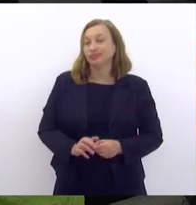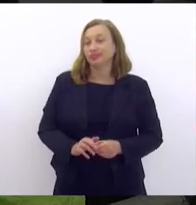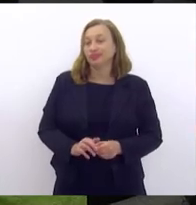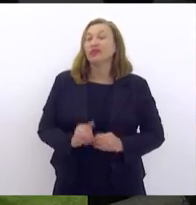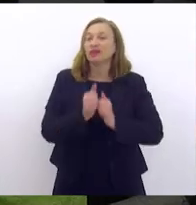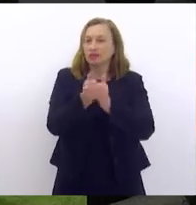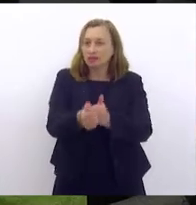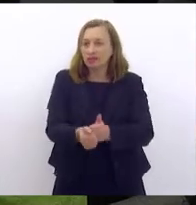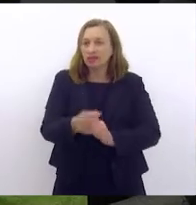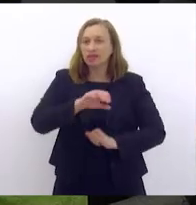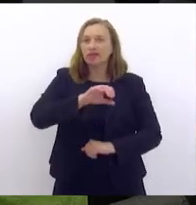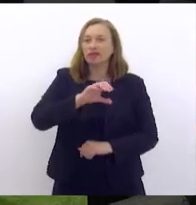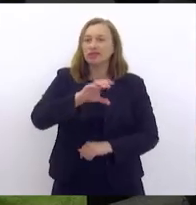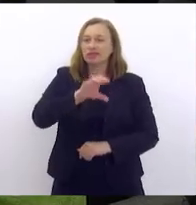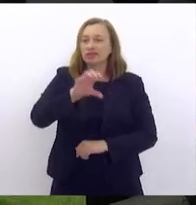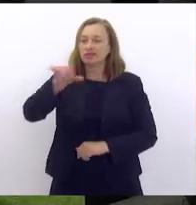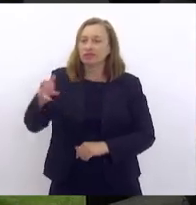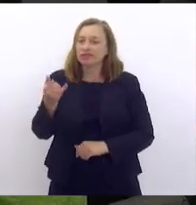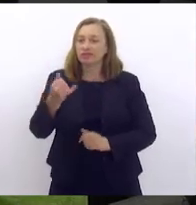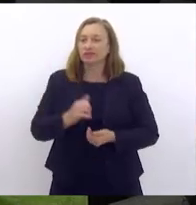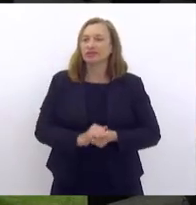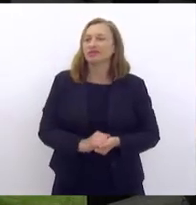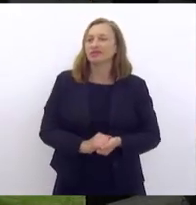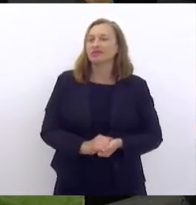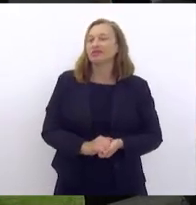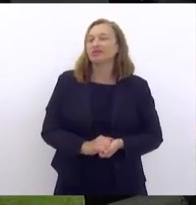Sigo a CCJ, presidente.